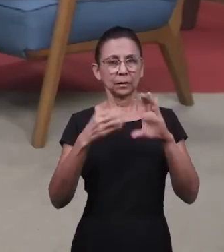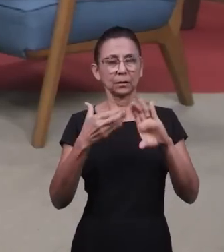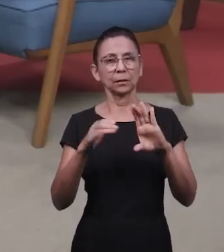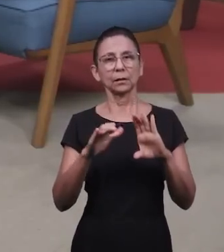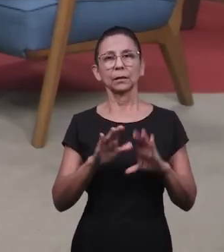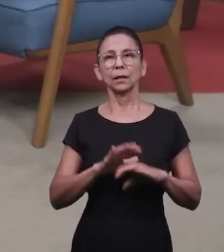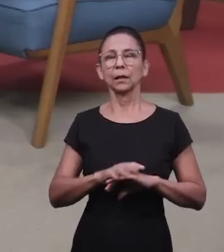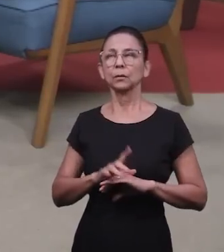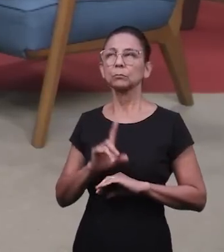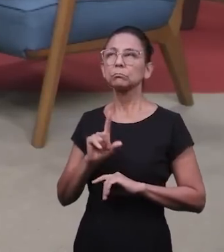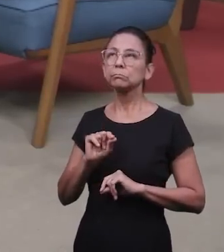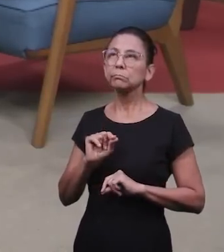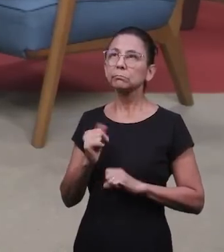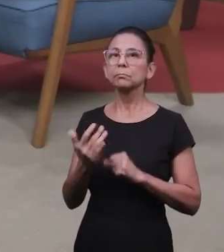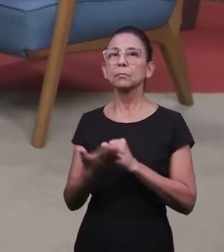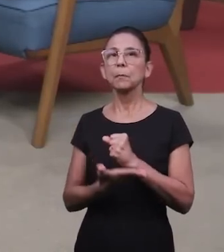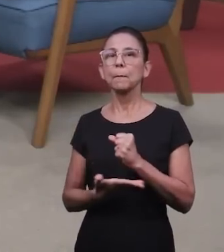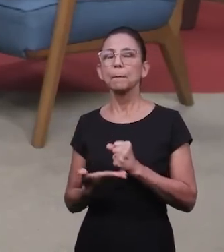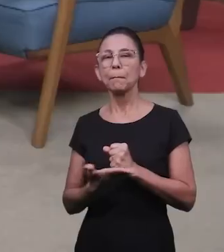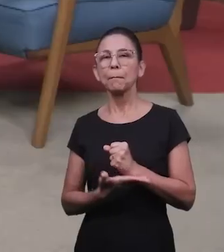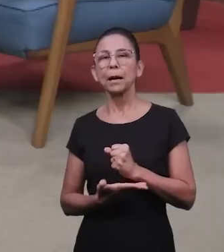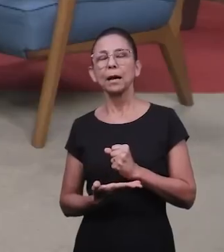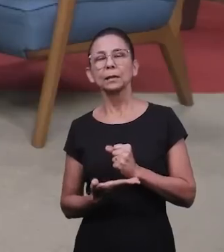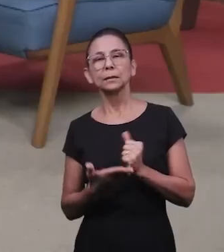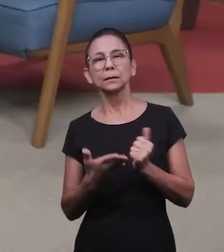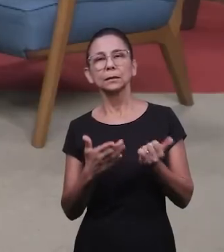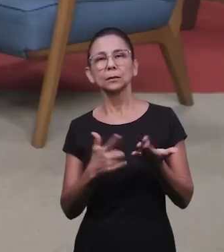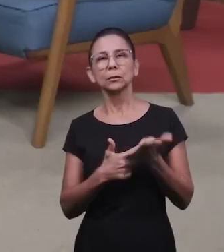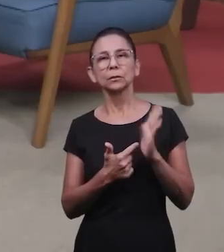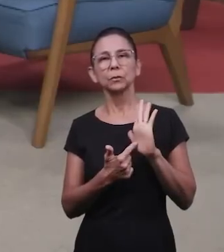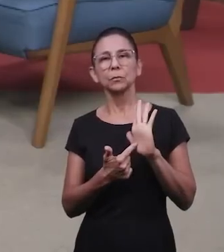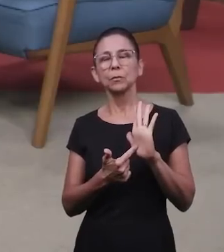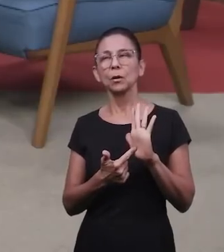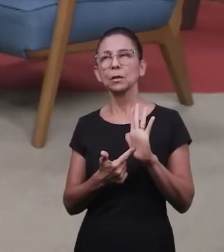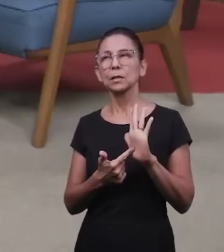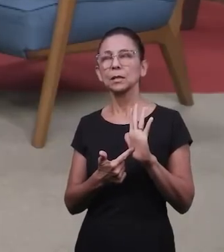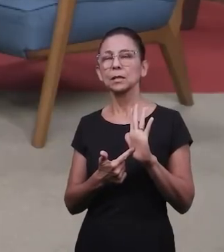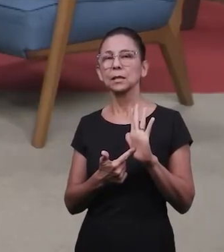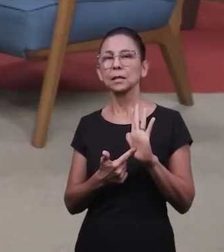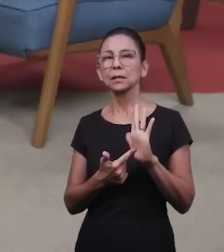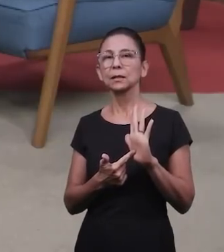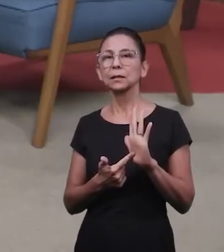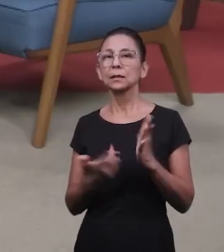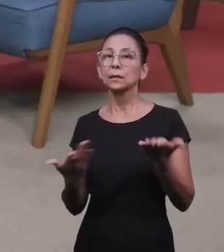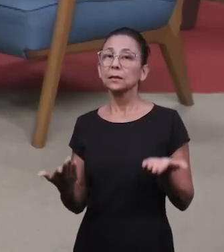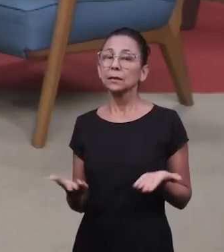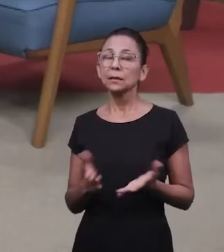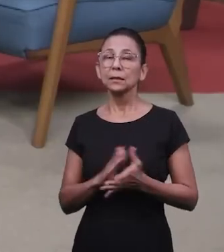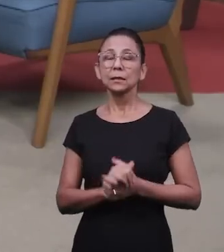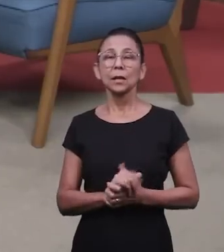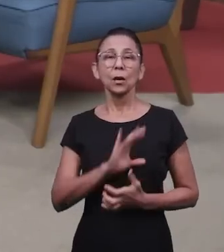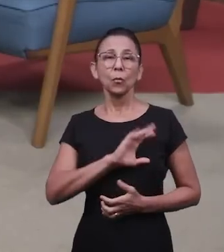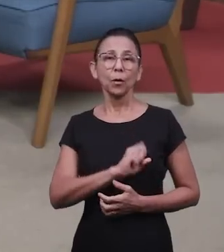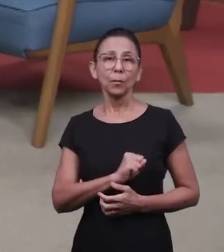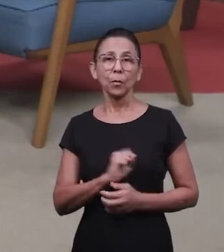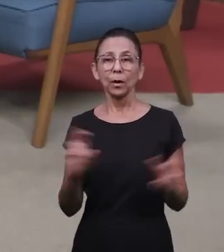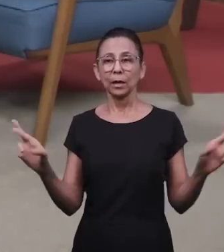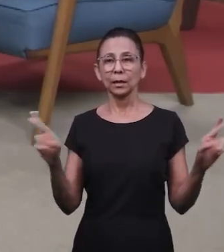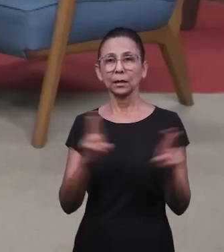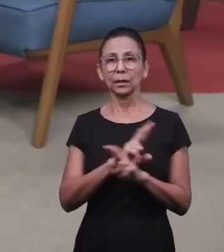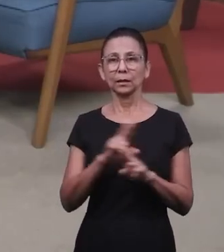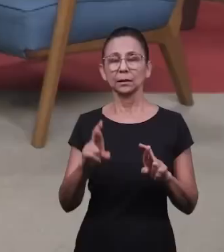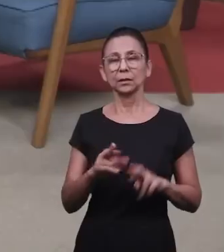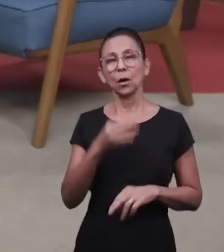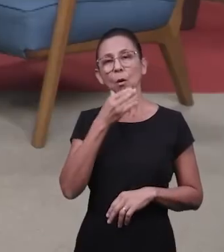que é baseada nesse sentimento que o livro traz e que é expressado ora da noiva pelo